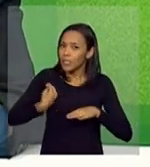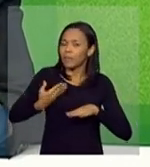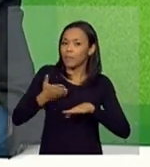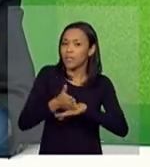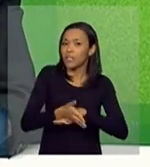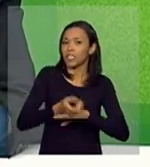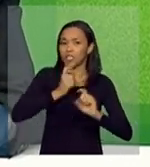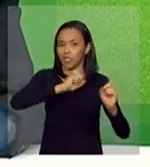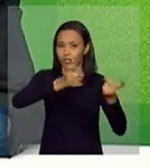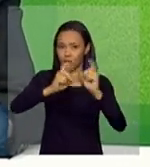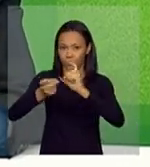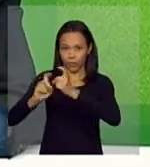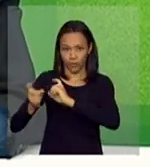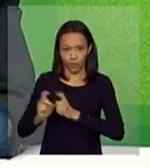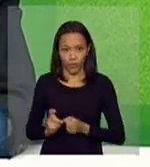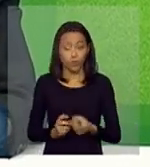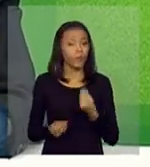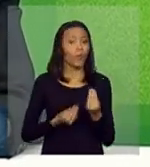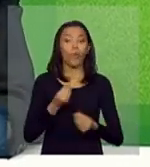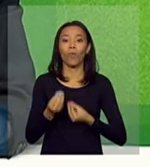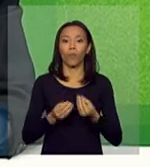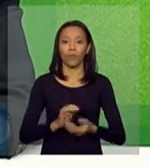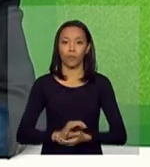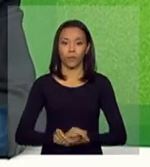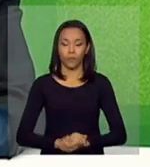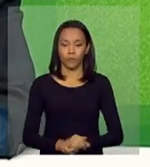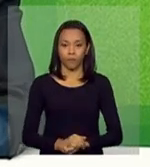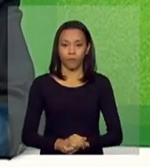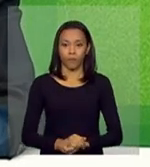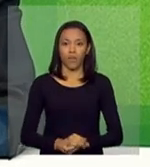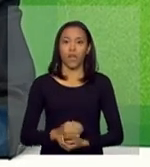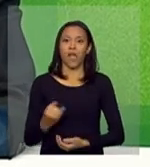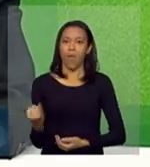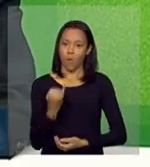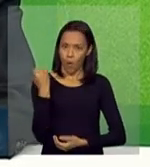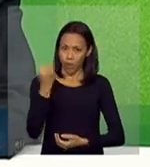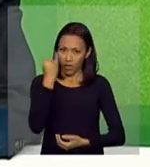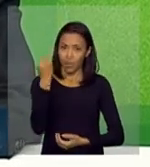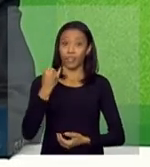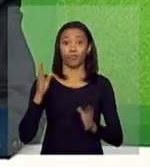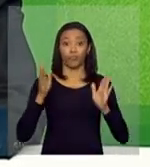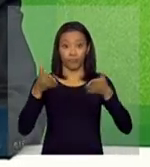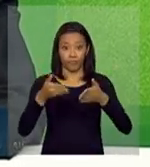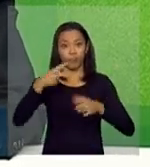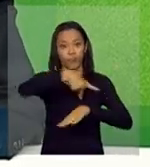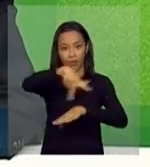debates, no encaminhamento desse projeto, porque ele é de fundamental importância para o país.